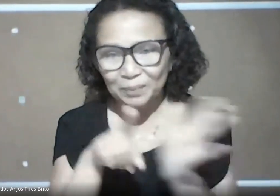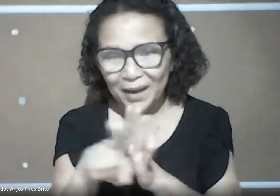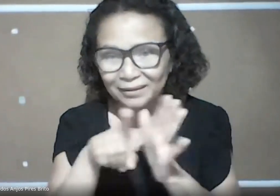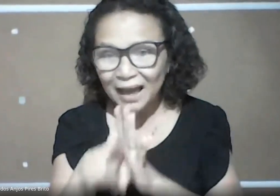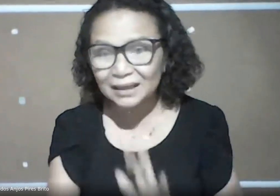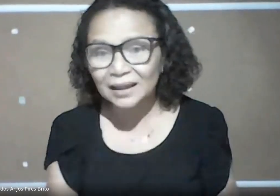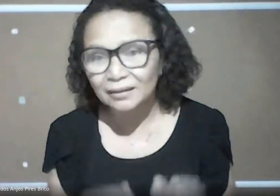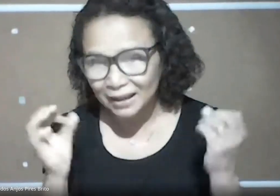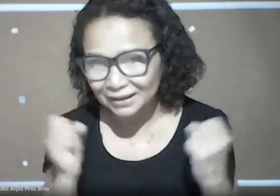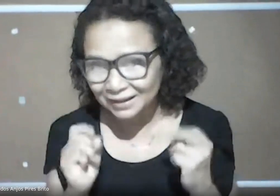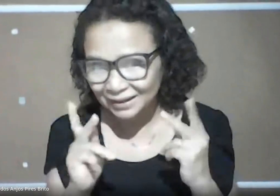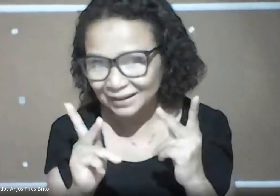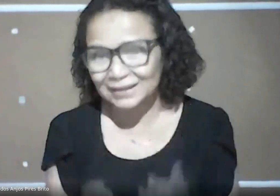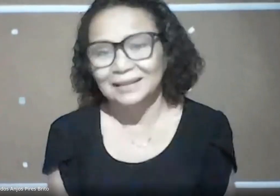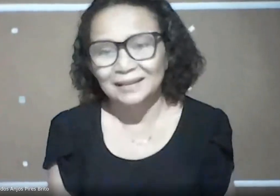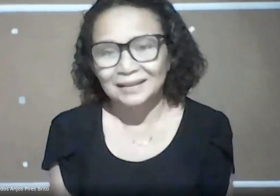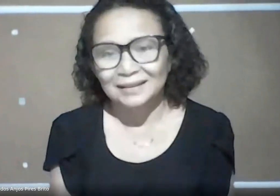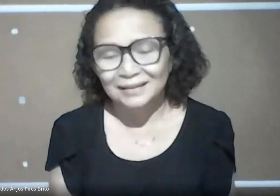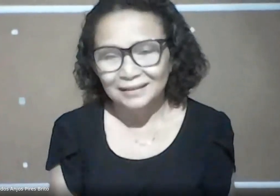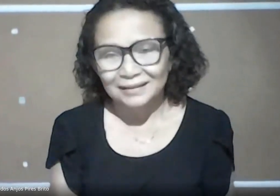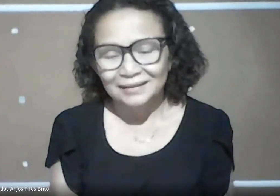Eu posso perguntar então, né?